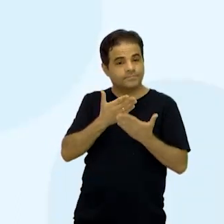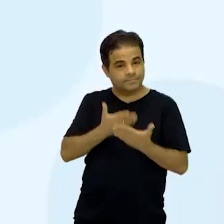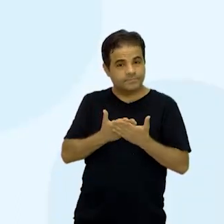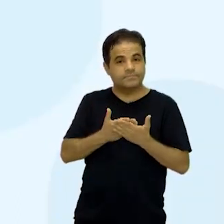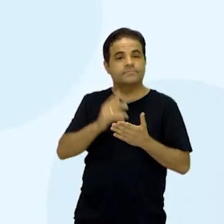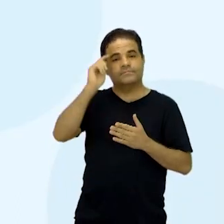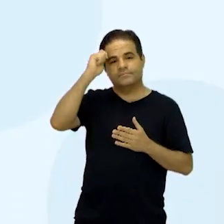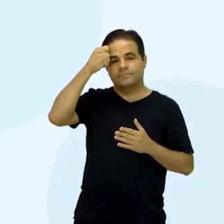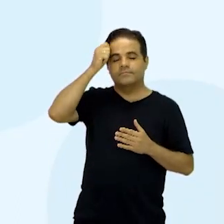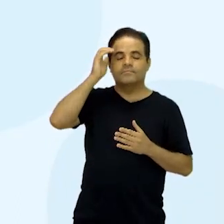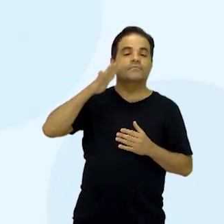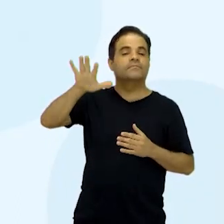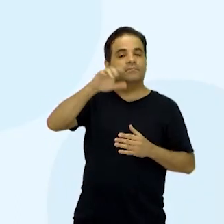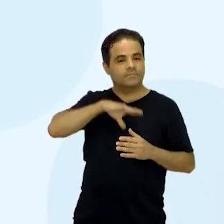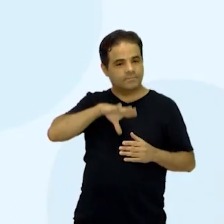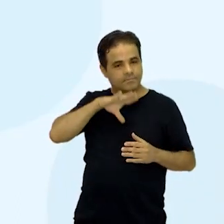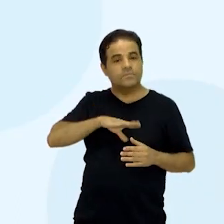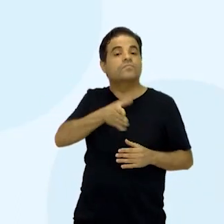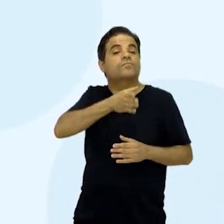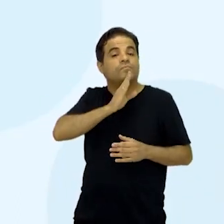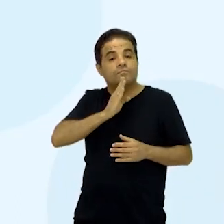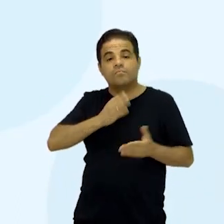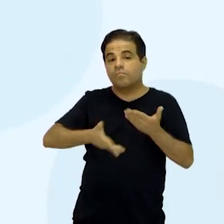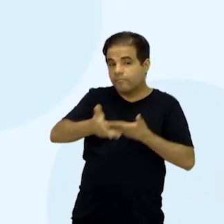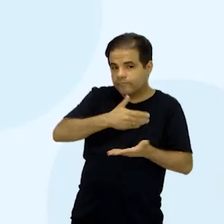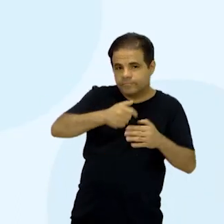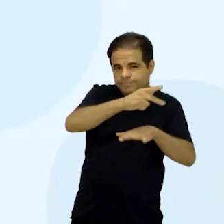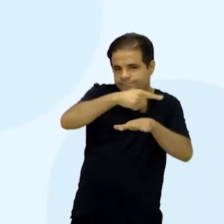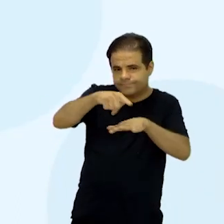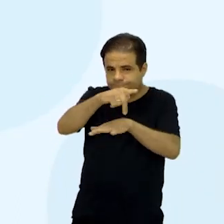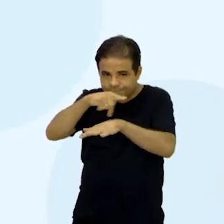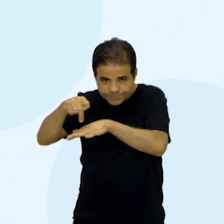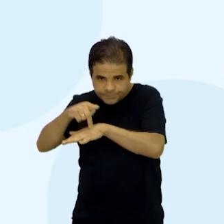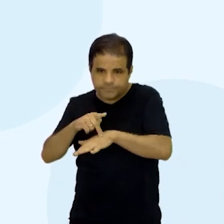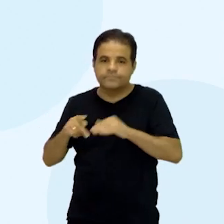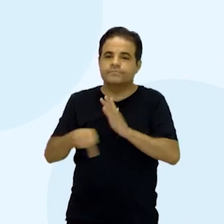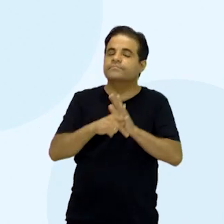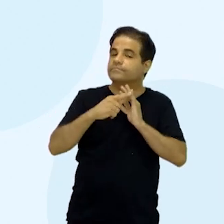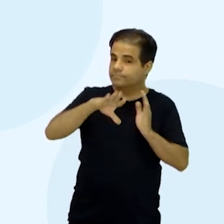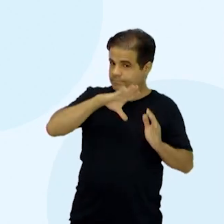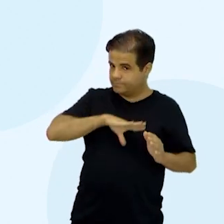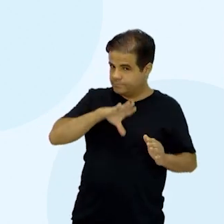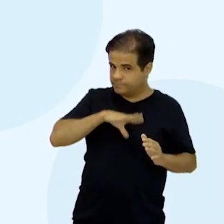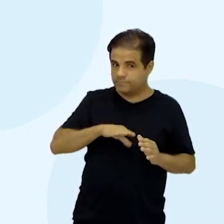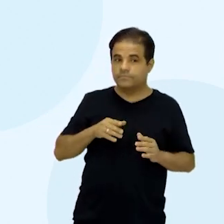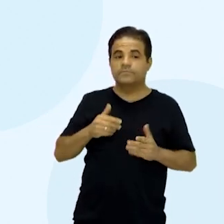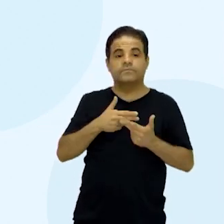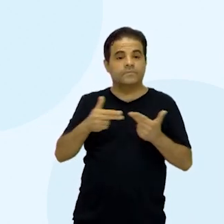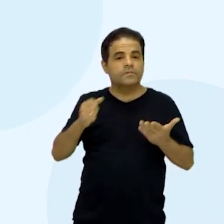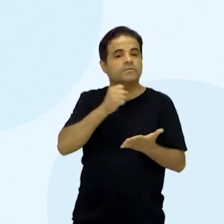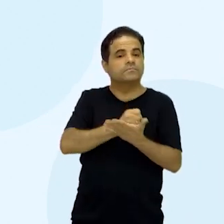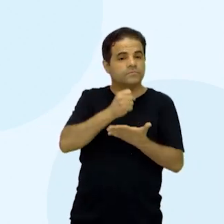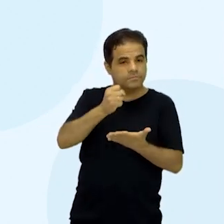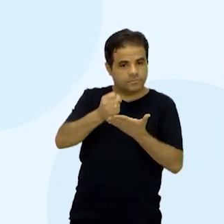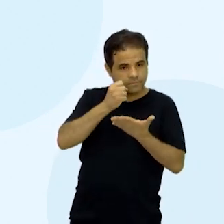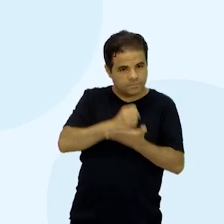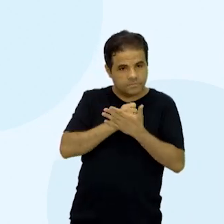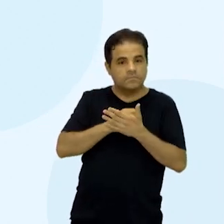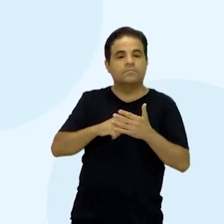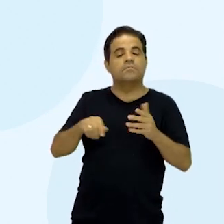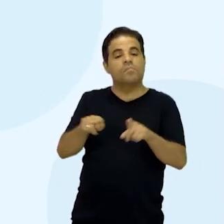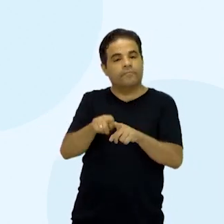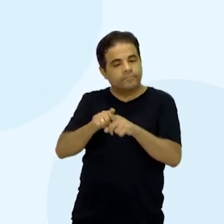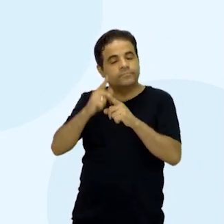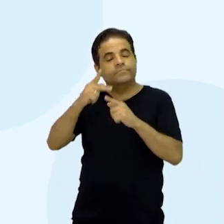África em língua portuguesa: conhecer a relação entre países que têm a língua portuguesa como língua oficial, bem como